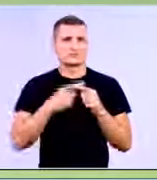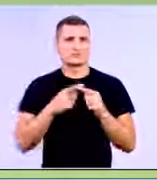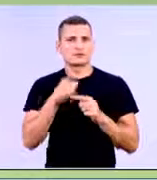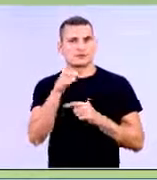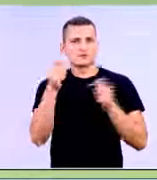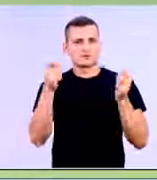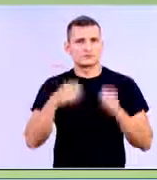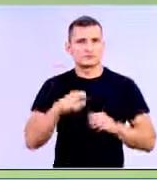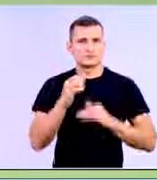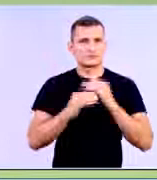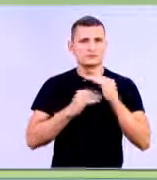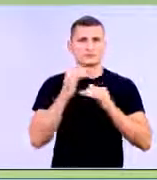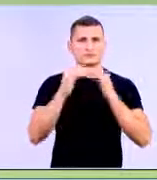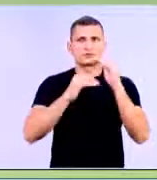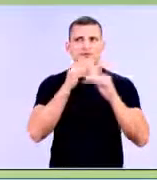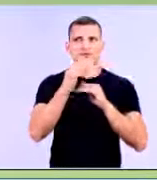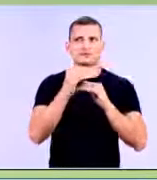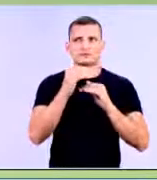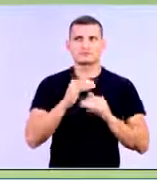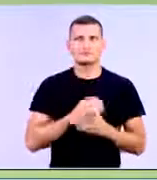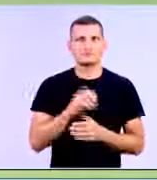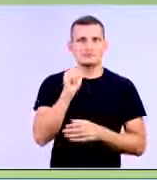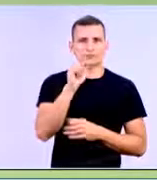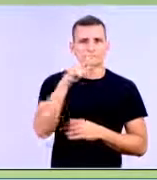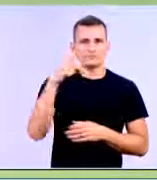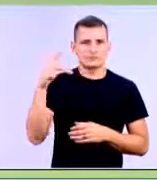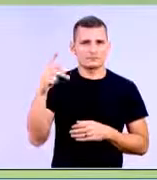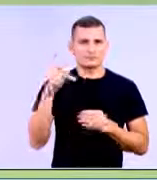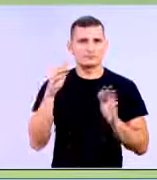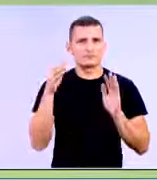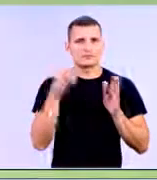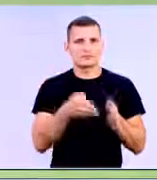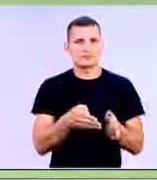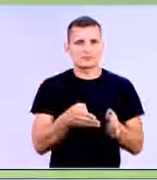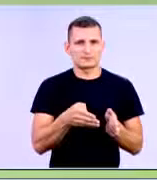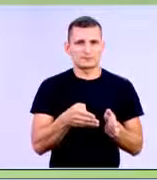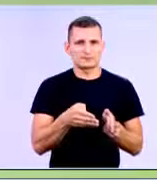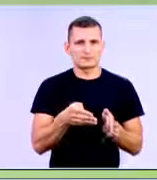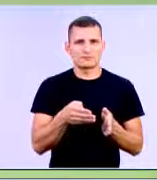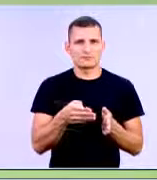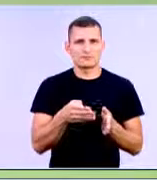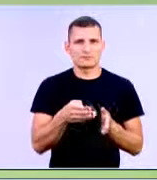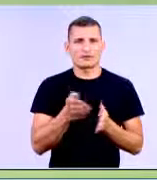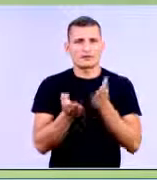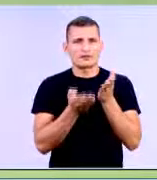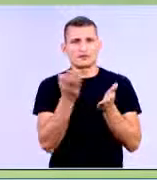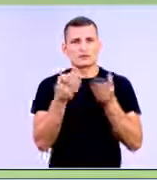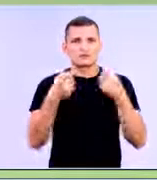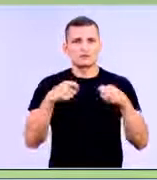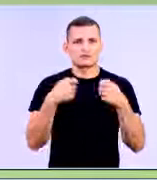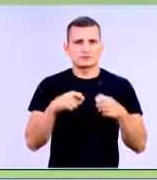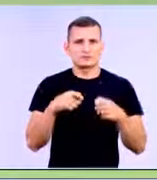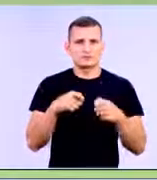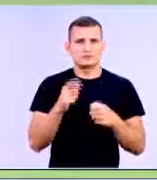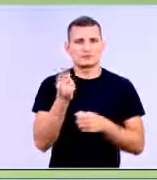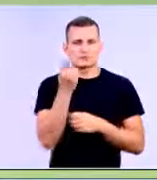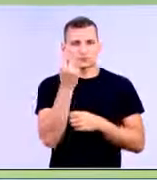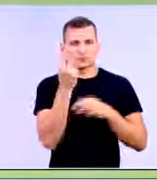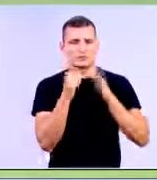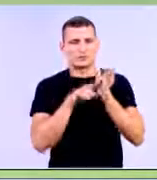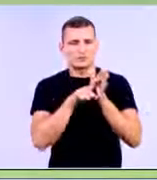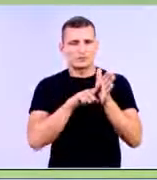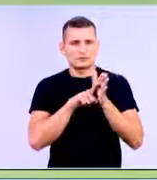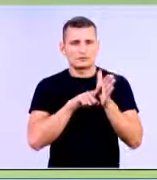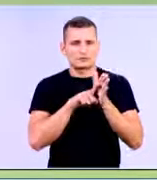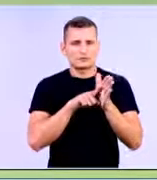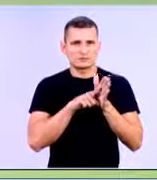possibilita o desenvolvimento de aplicações específicas para atender a necessidade de uma auditoria.